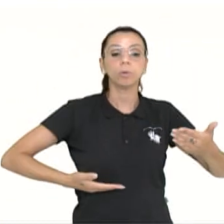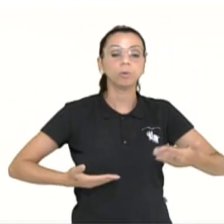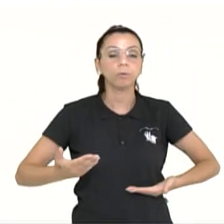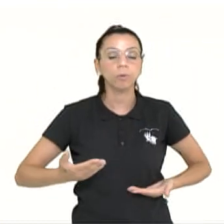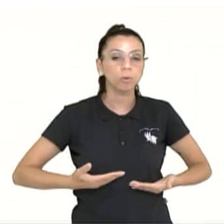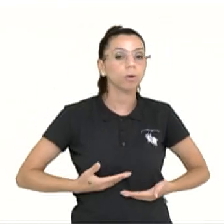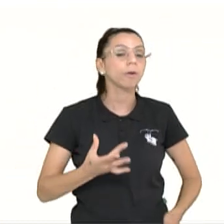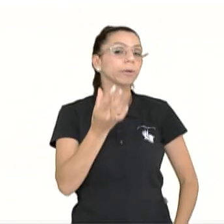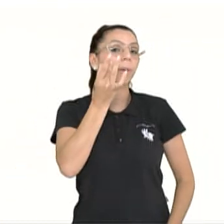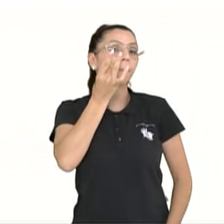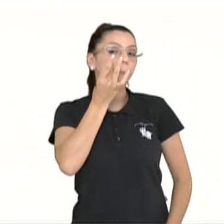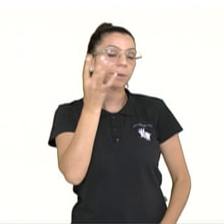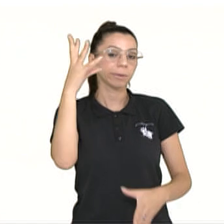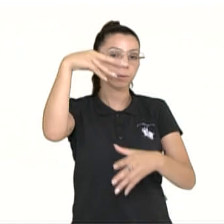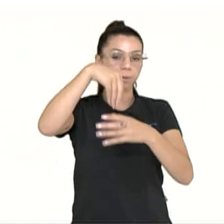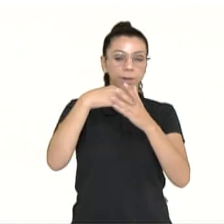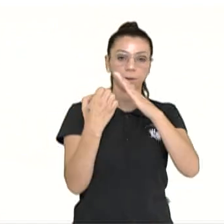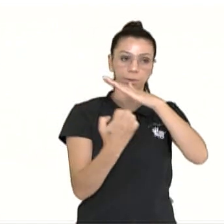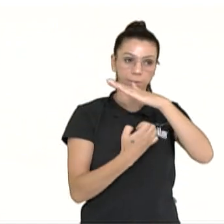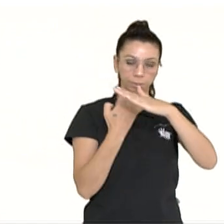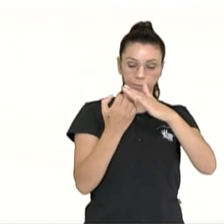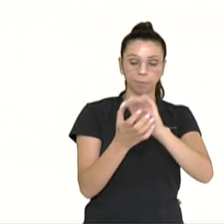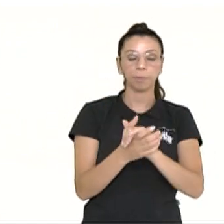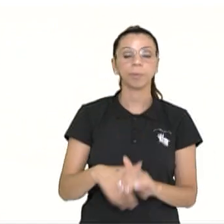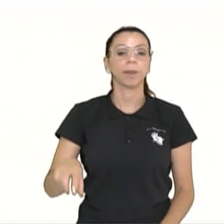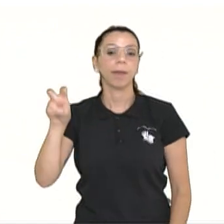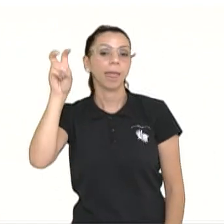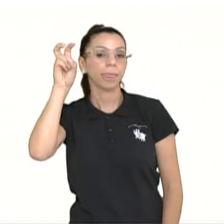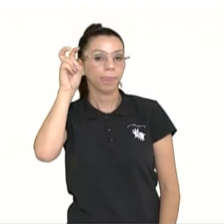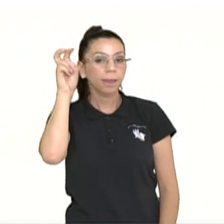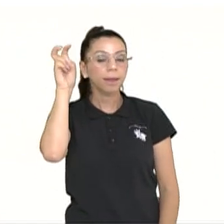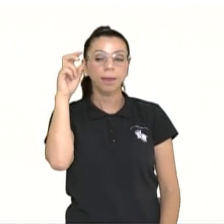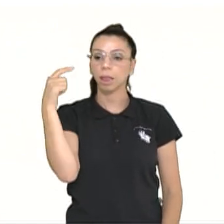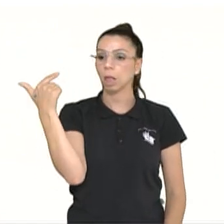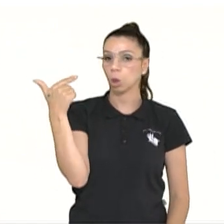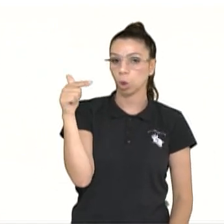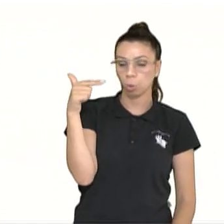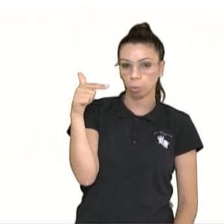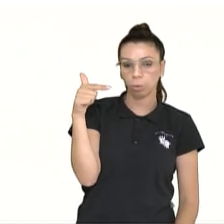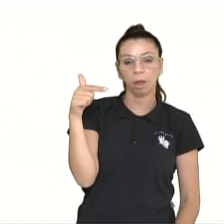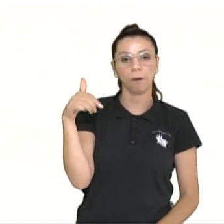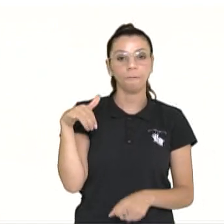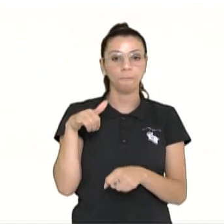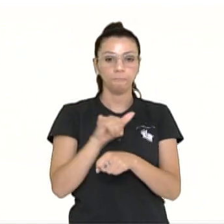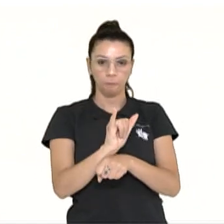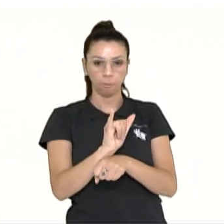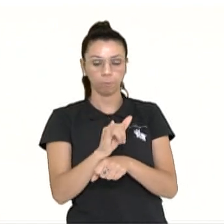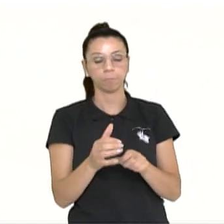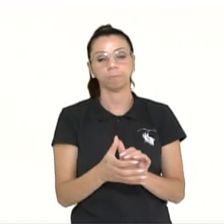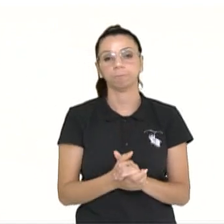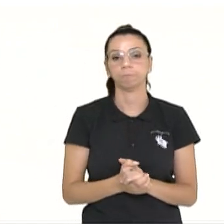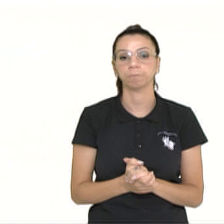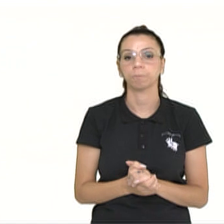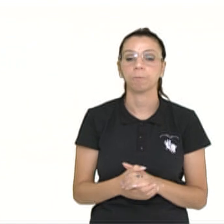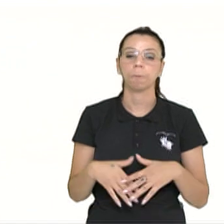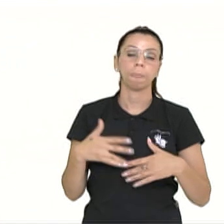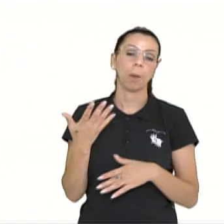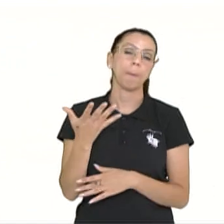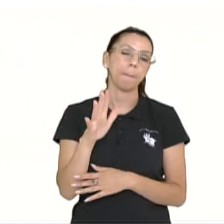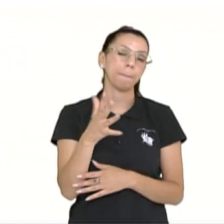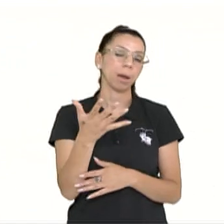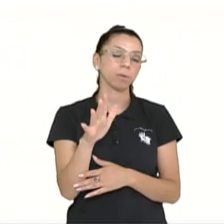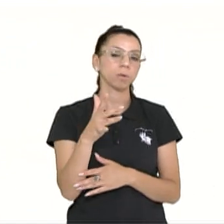na quinta-feira, não houve faltas. A média diária de faltas de funcionários